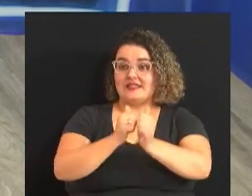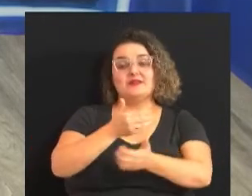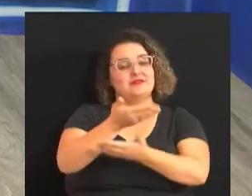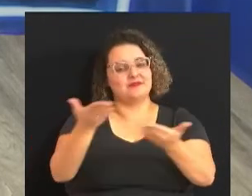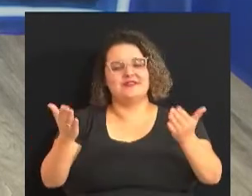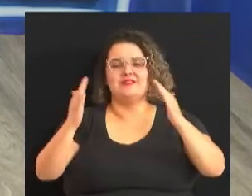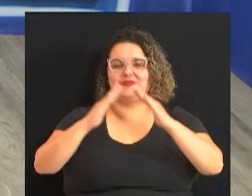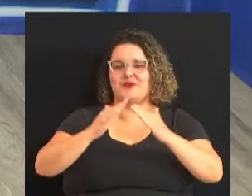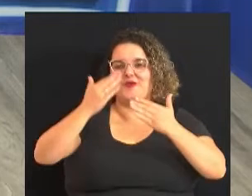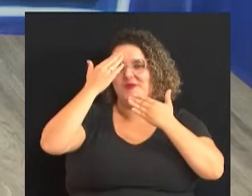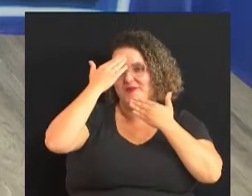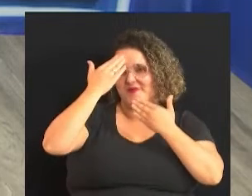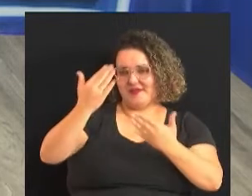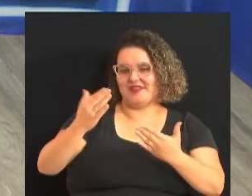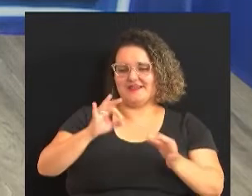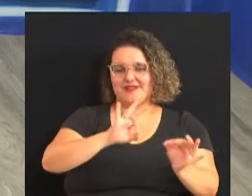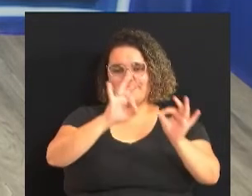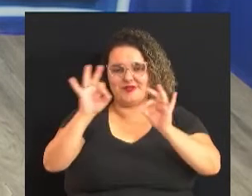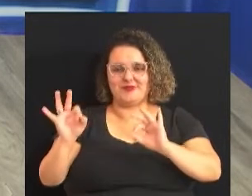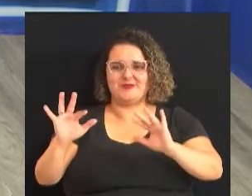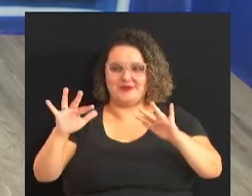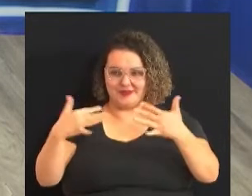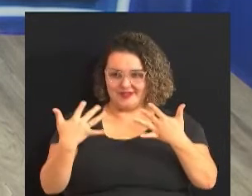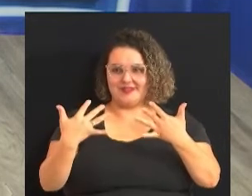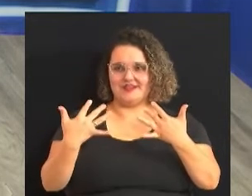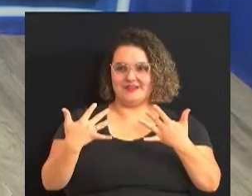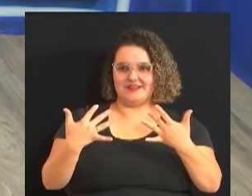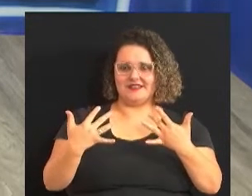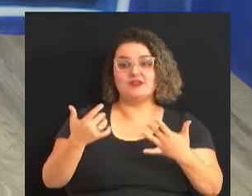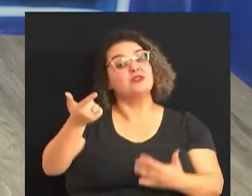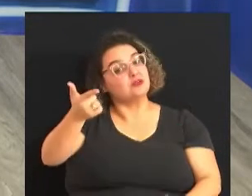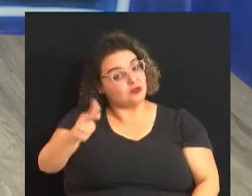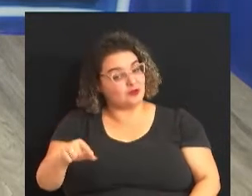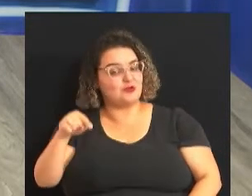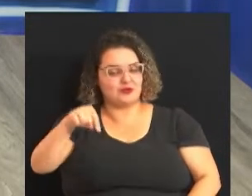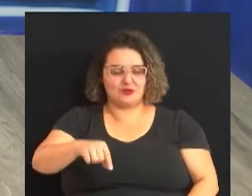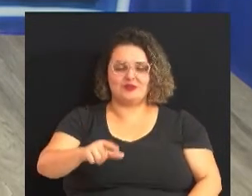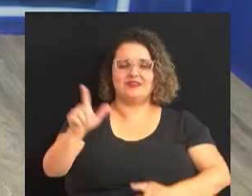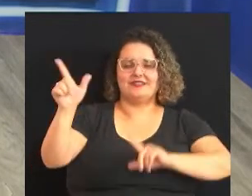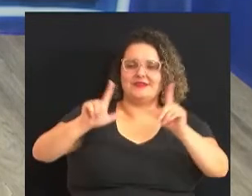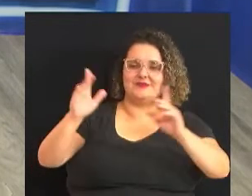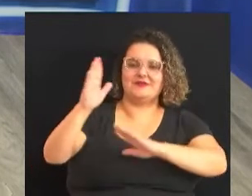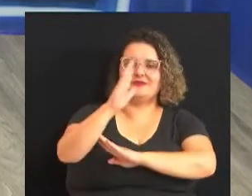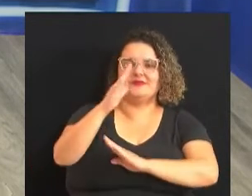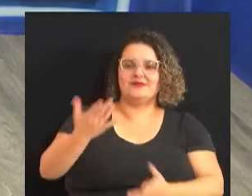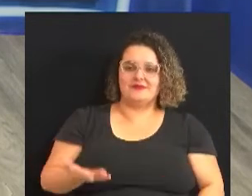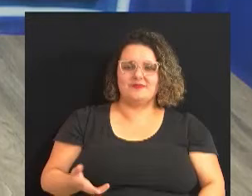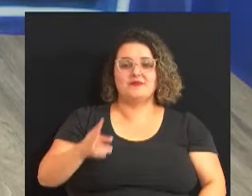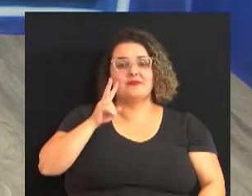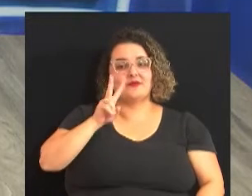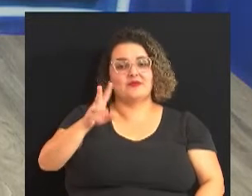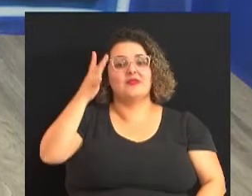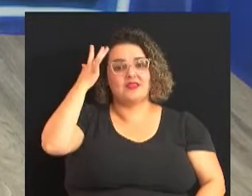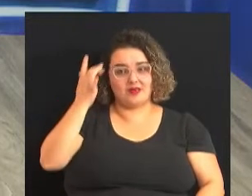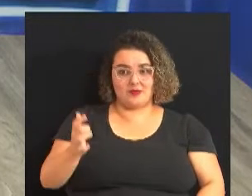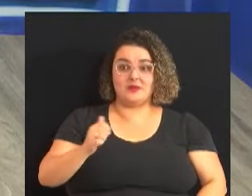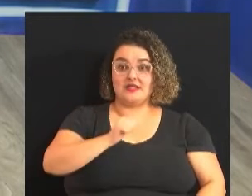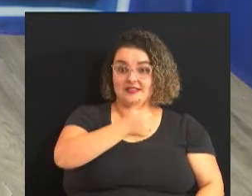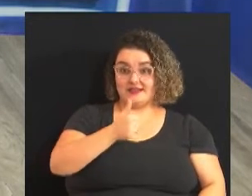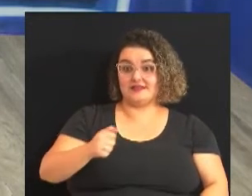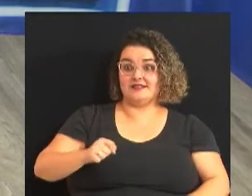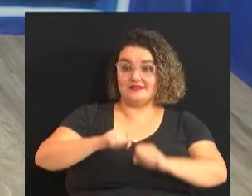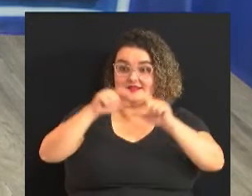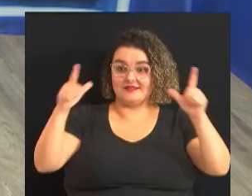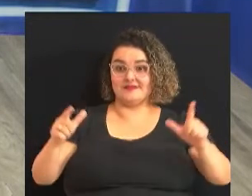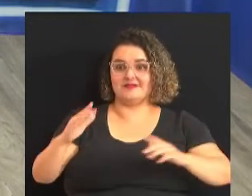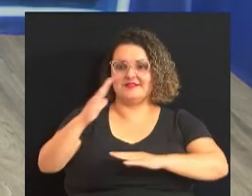casa, muito obrigado pela sua companhia, pela sua audiência. Continue aqui na TV Câmara Campinas e nos vemos amanhã às 11 horas da manhã com o